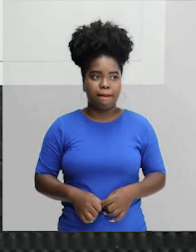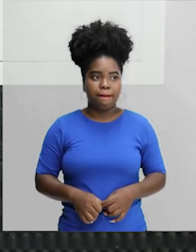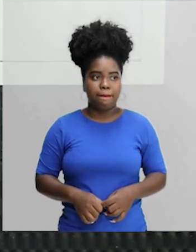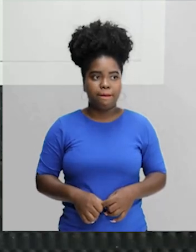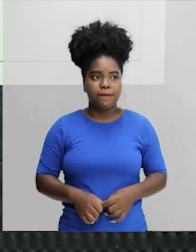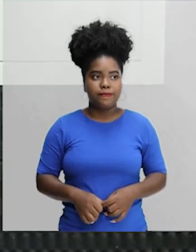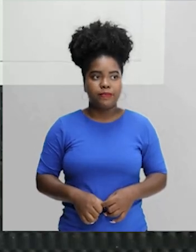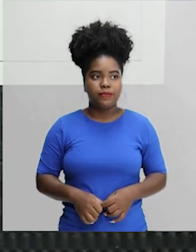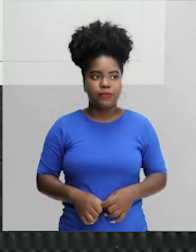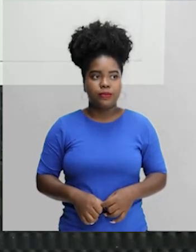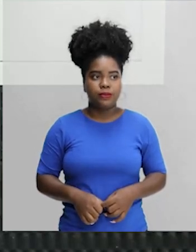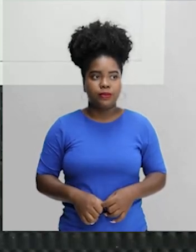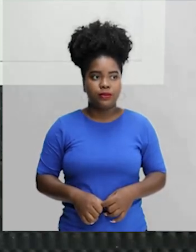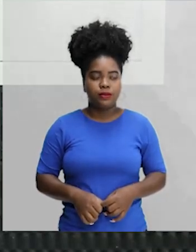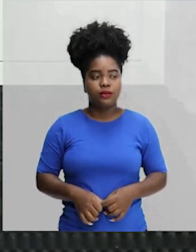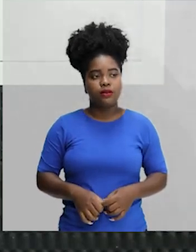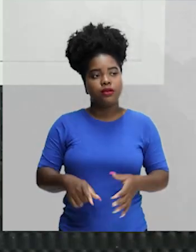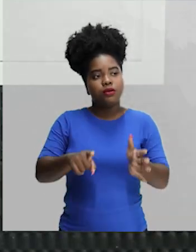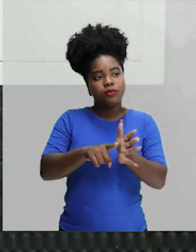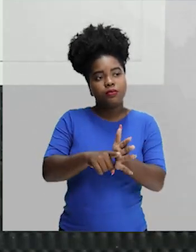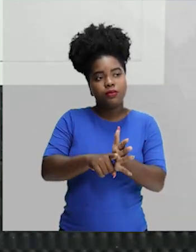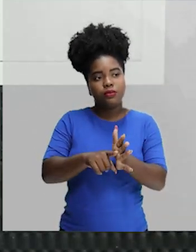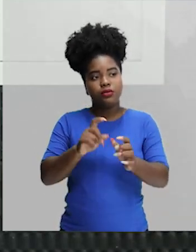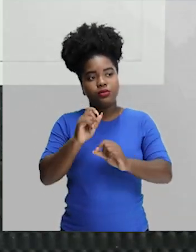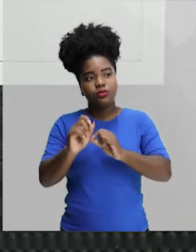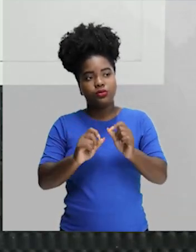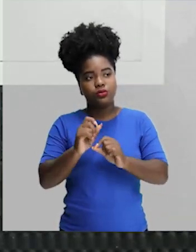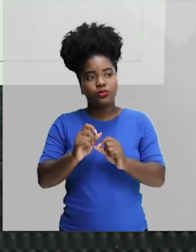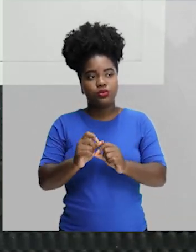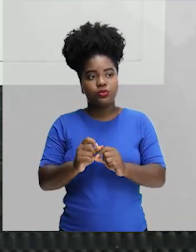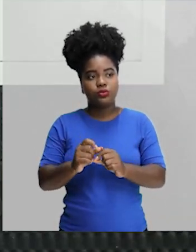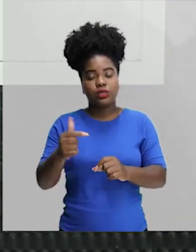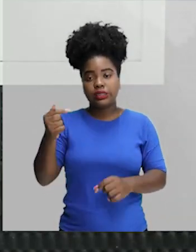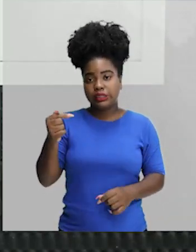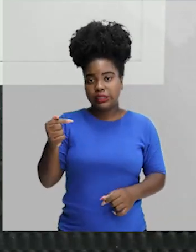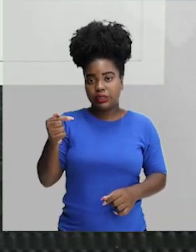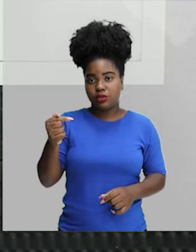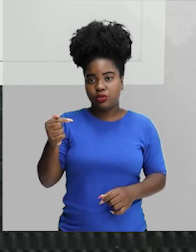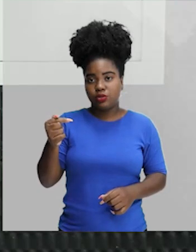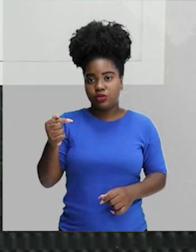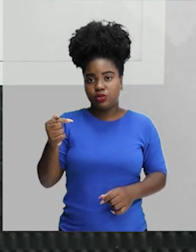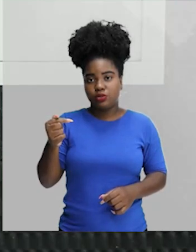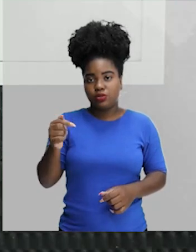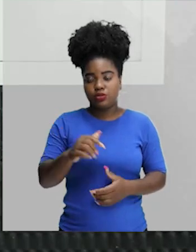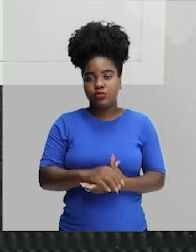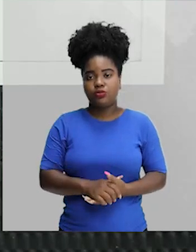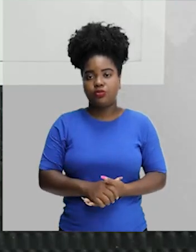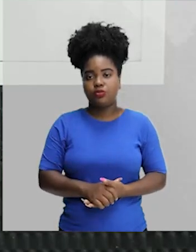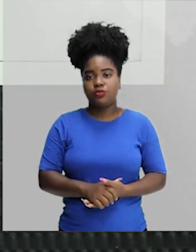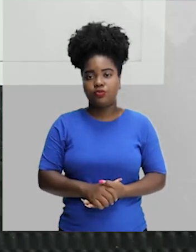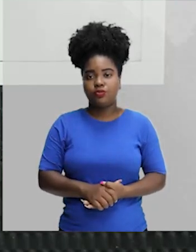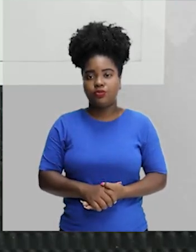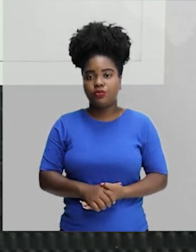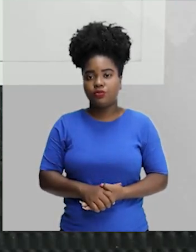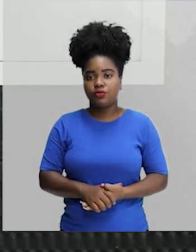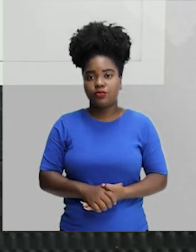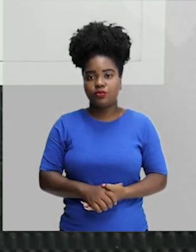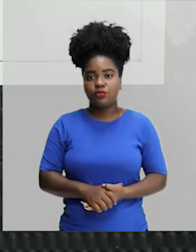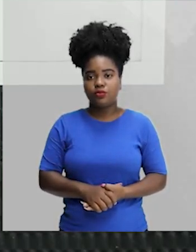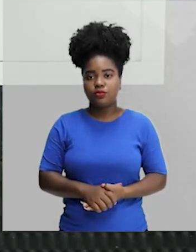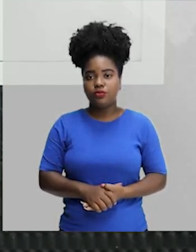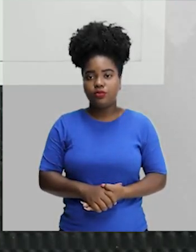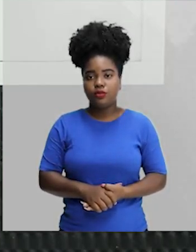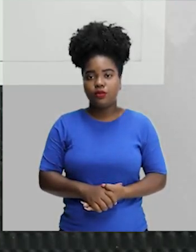Aliás, o x menos quem? Menos o 7. Ó. Grau 1. X menos 7. O resto